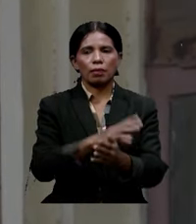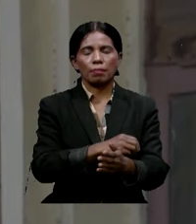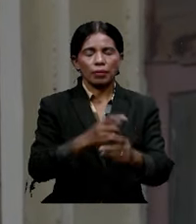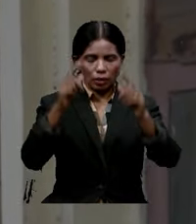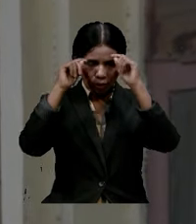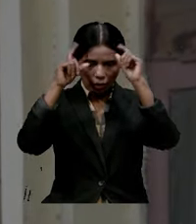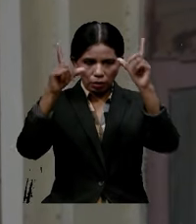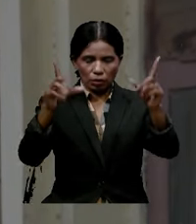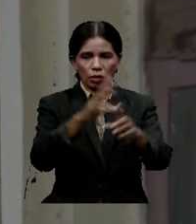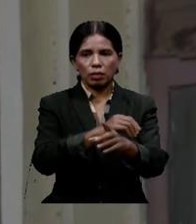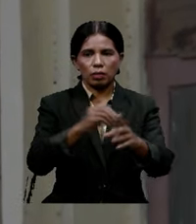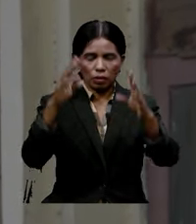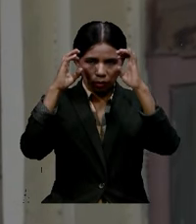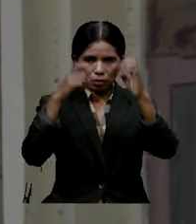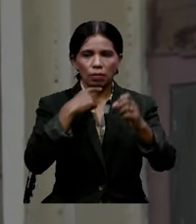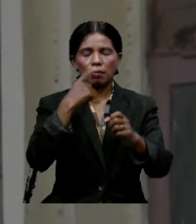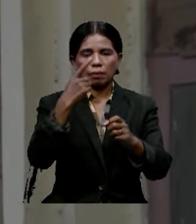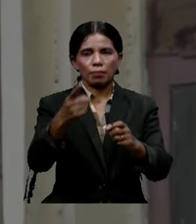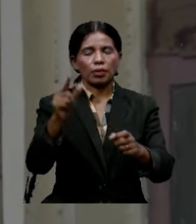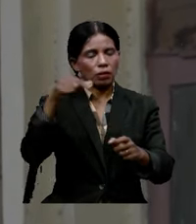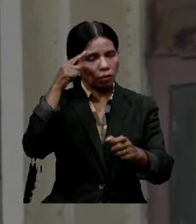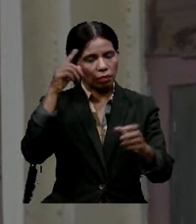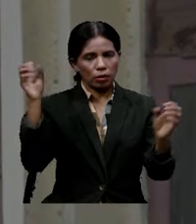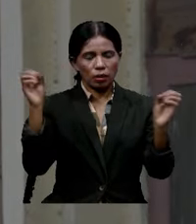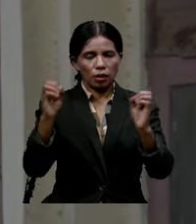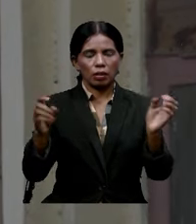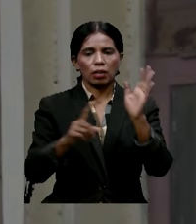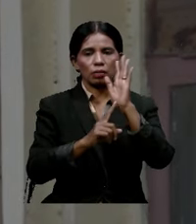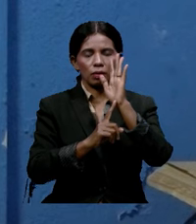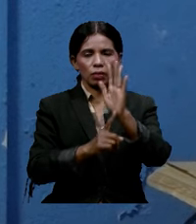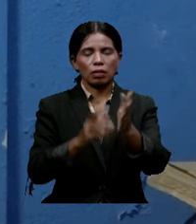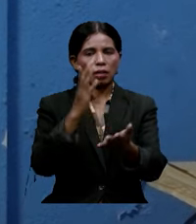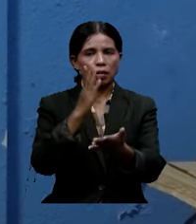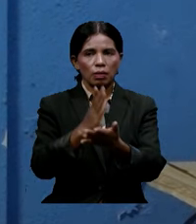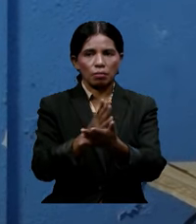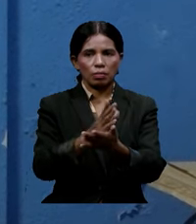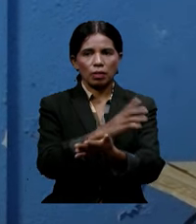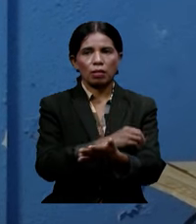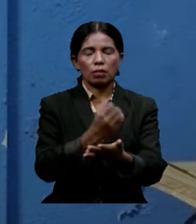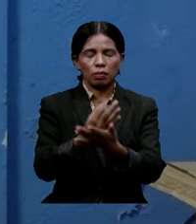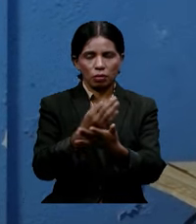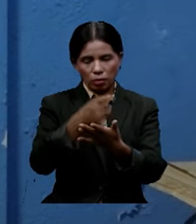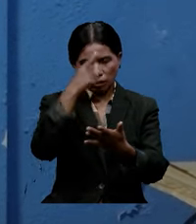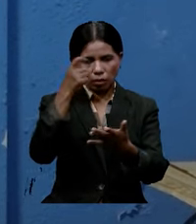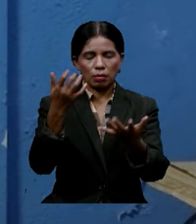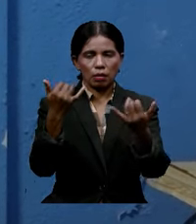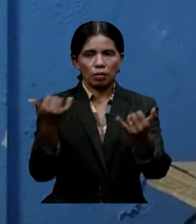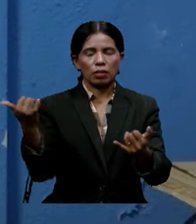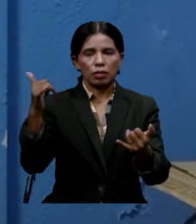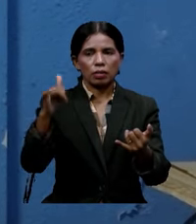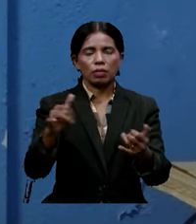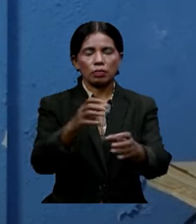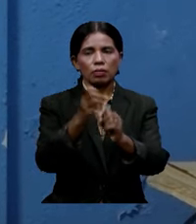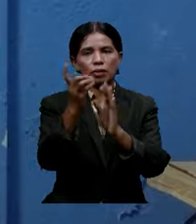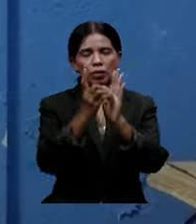Timor-Leste Coalition for Education considera governo la ia evidência forte rapara bolsa Hagbit ne, tampa dada un ne Sira foi recolha